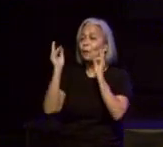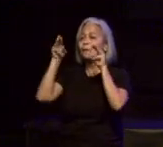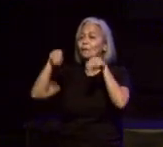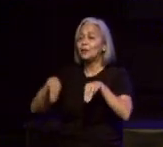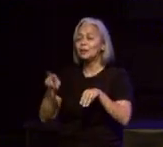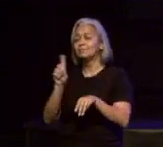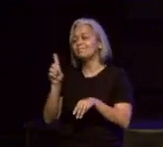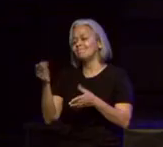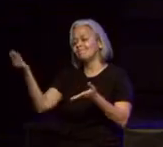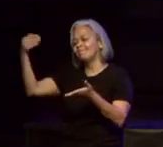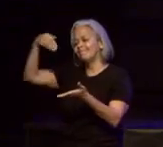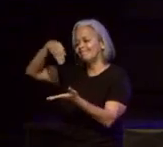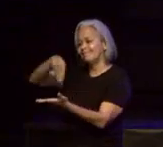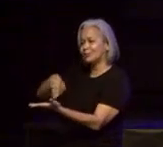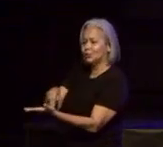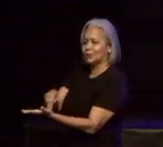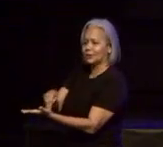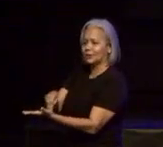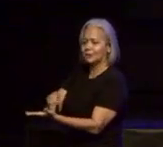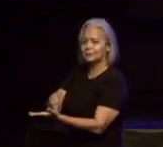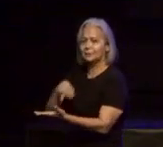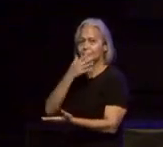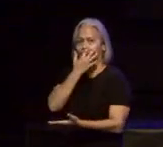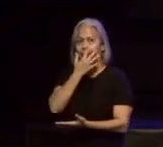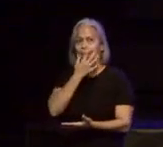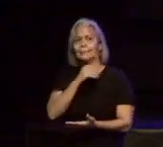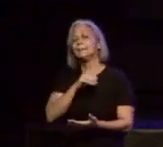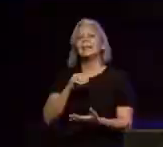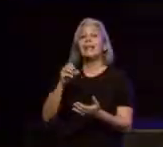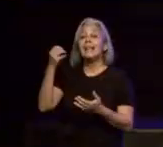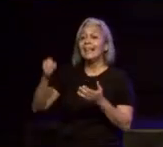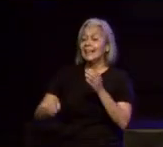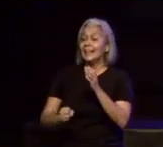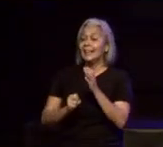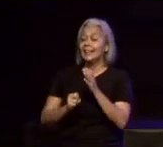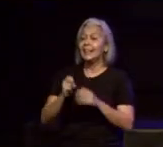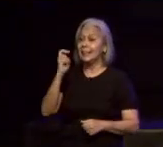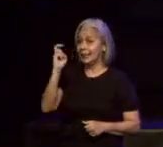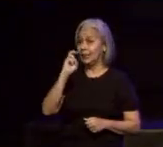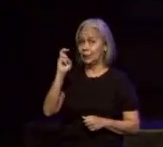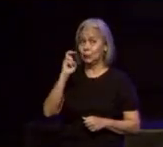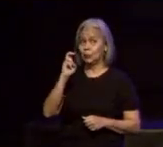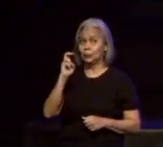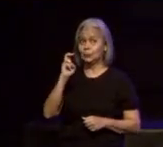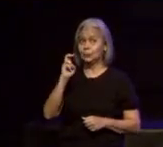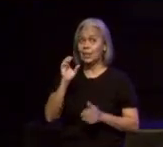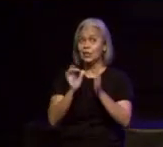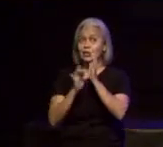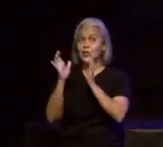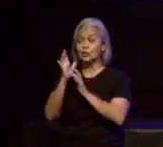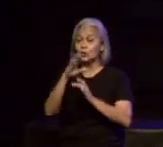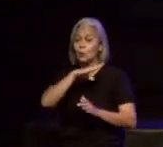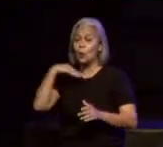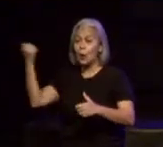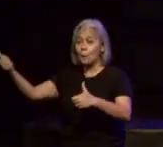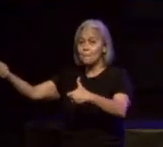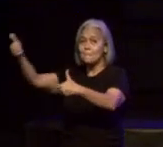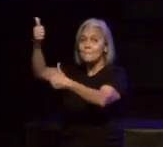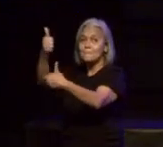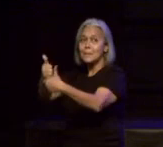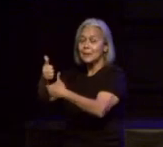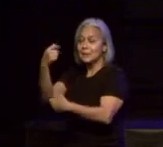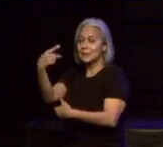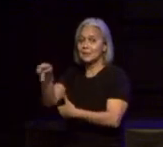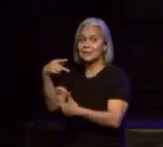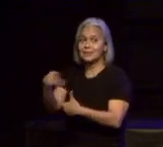semana passada, Jesus morreu pelo seu pecado para reconciliar você com Deus.